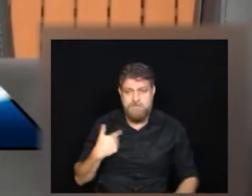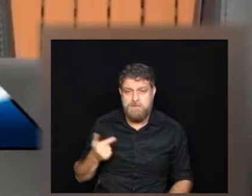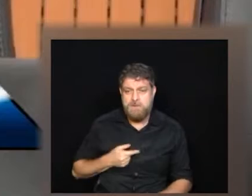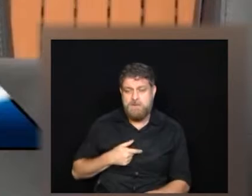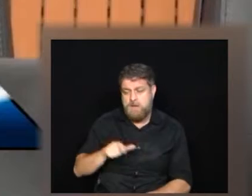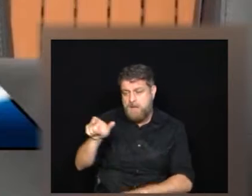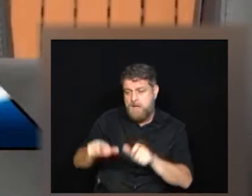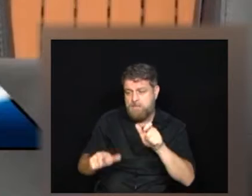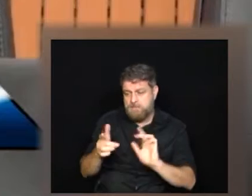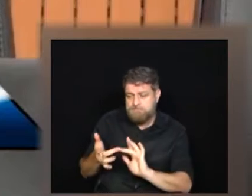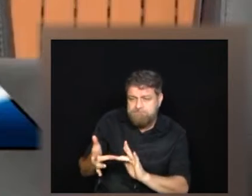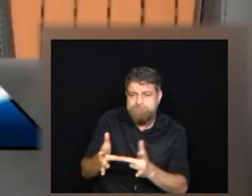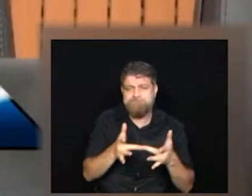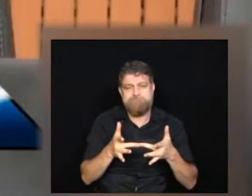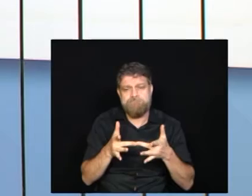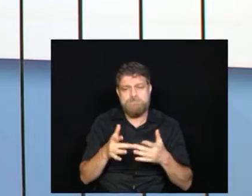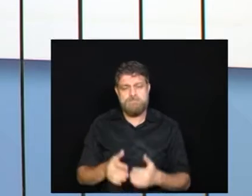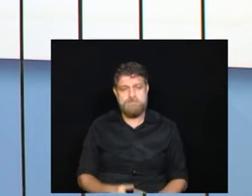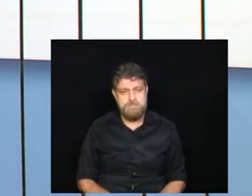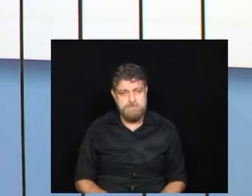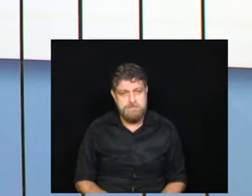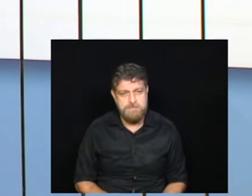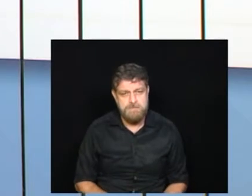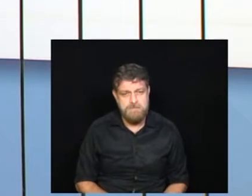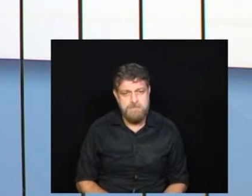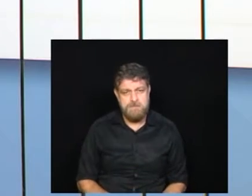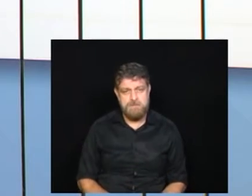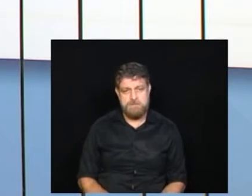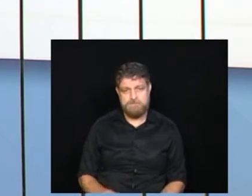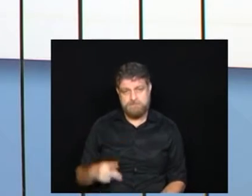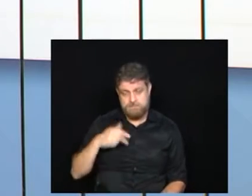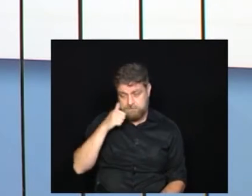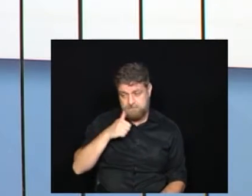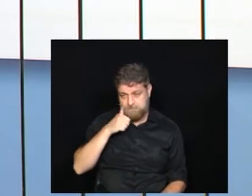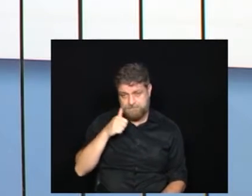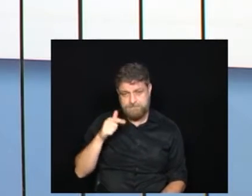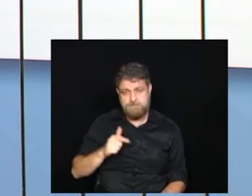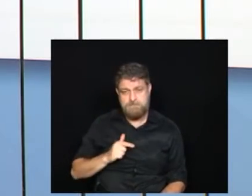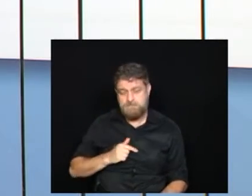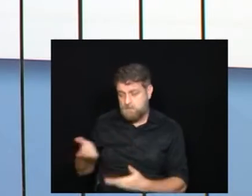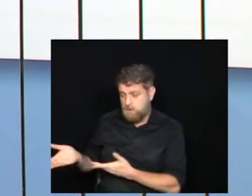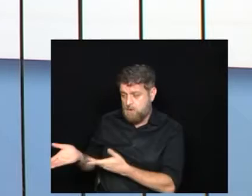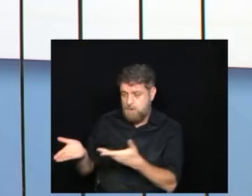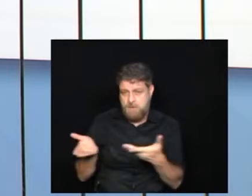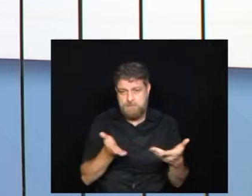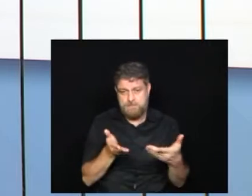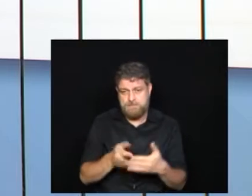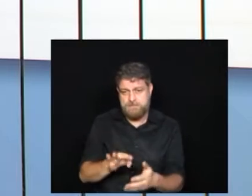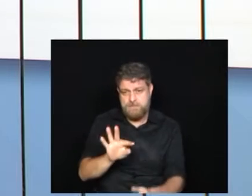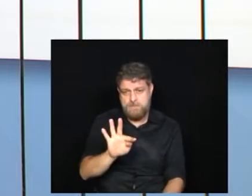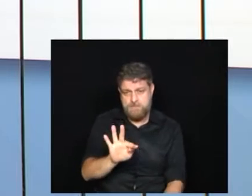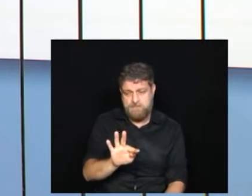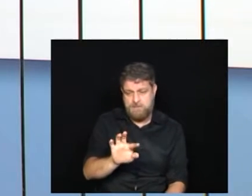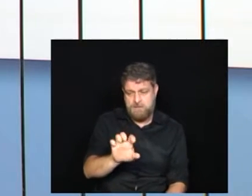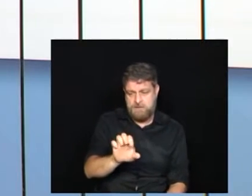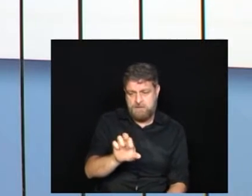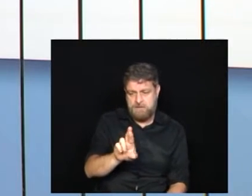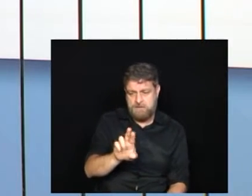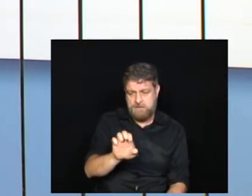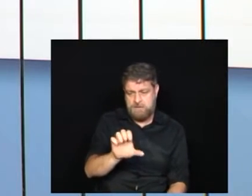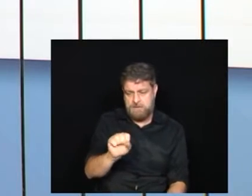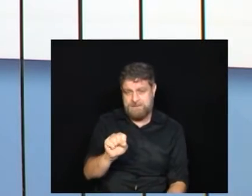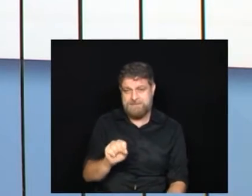que convivem com a gente. A vereadora recebeu como convidada a Tereza Penteado, que representou